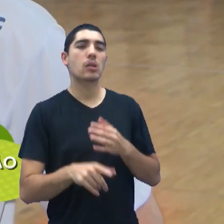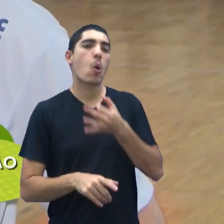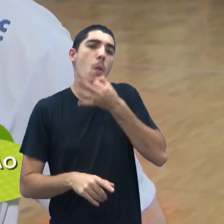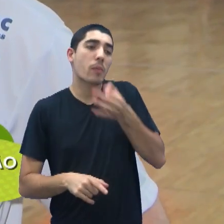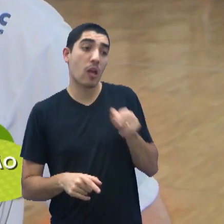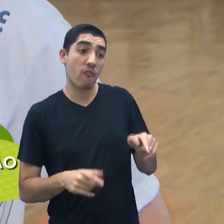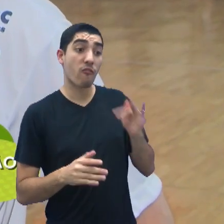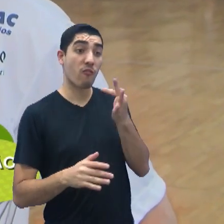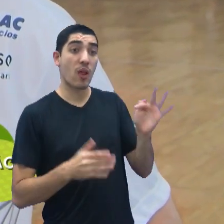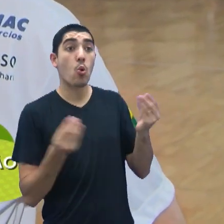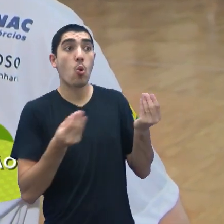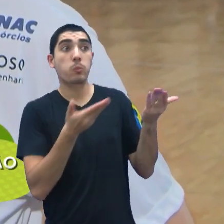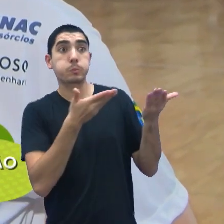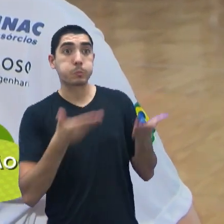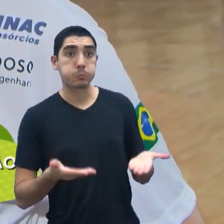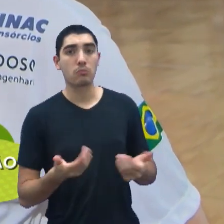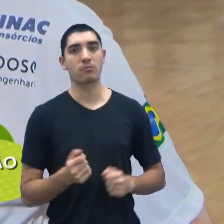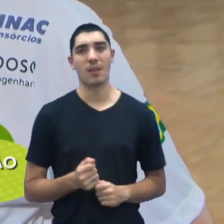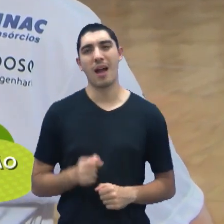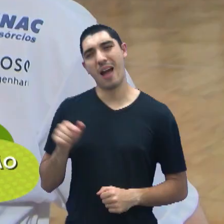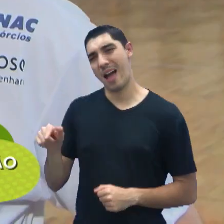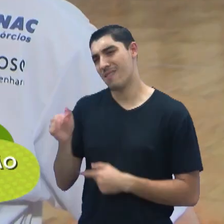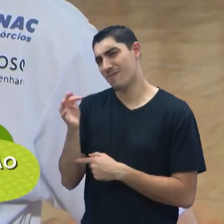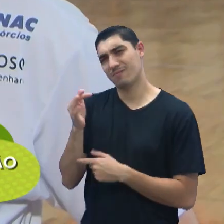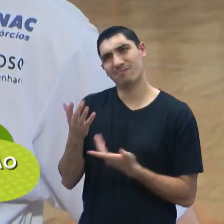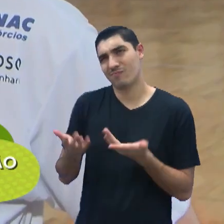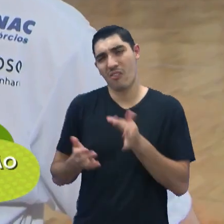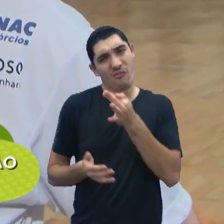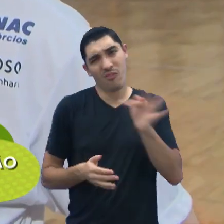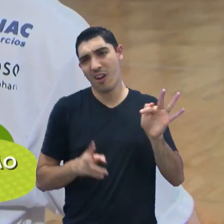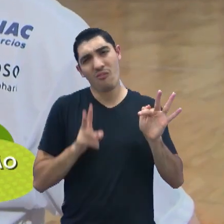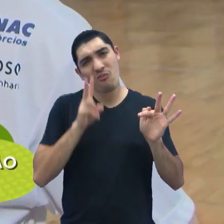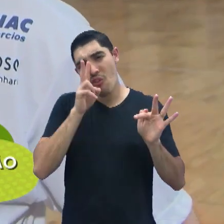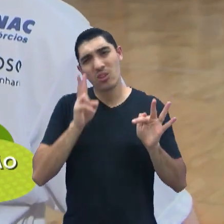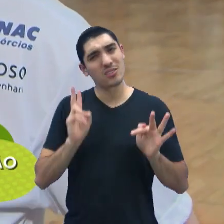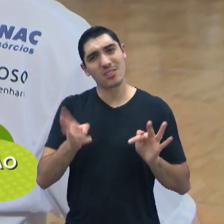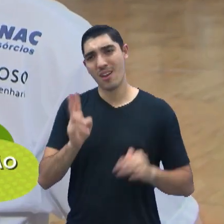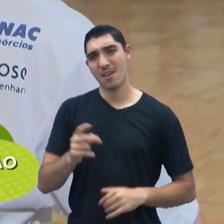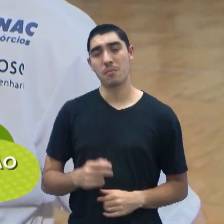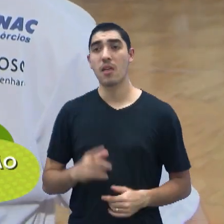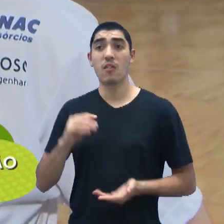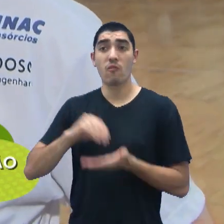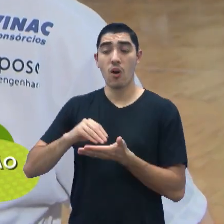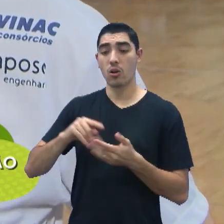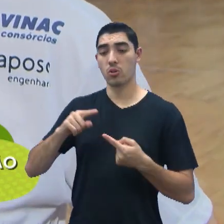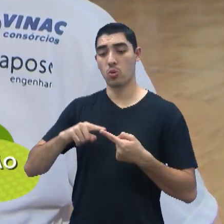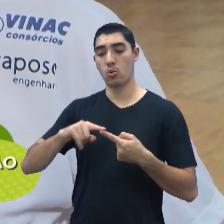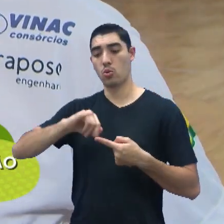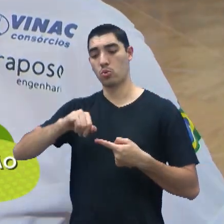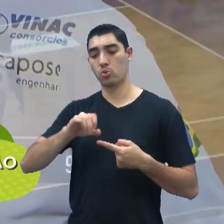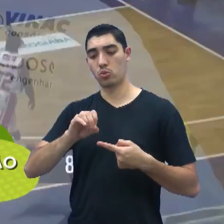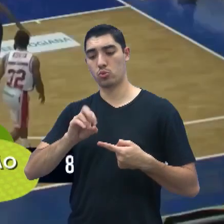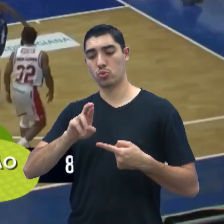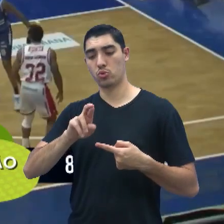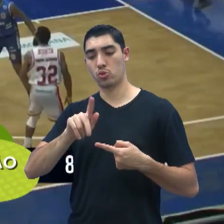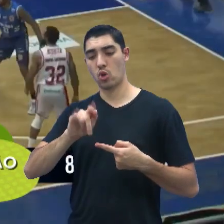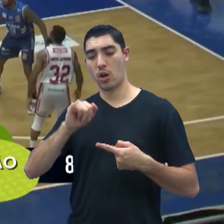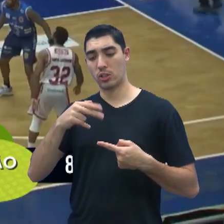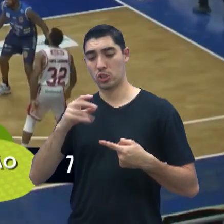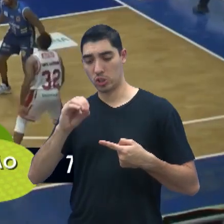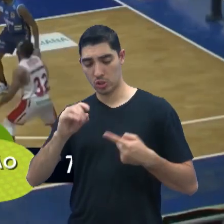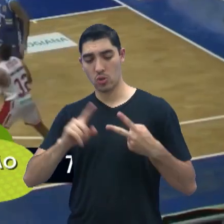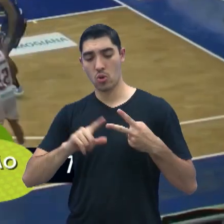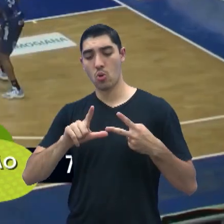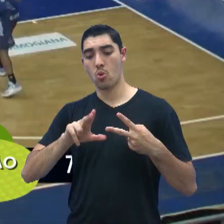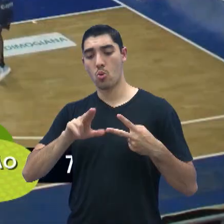cá? Cara, Franca sempre é muito forte, entendeu? Ainda está faltando o Jorginho e Lucas Dias, que ele é muito forte a equipe. Contratou uma equipe para ser